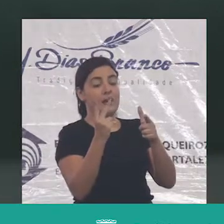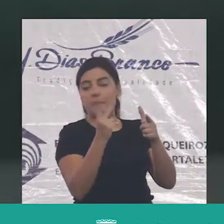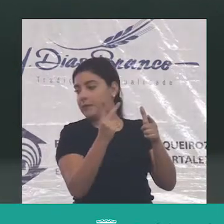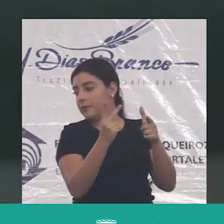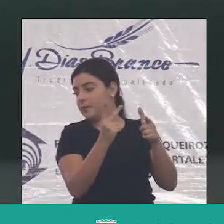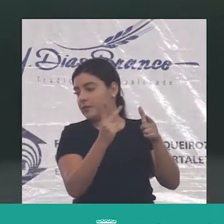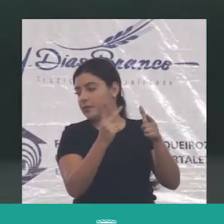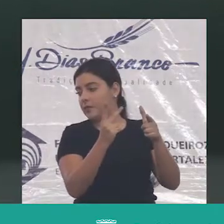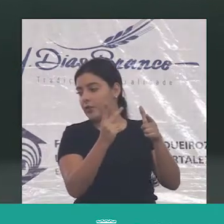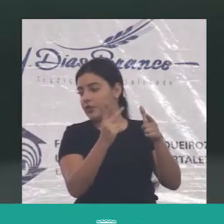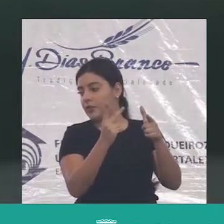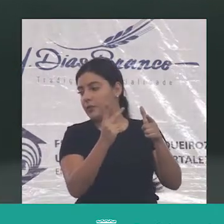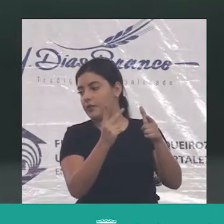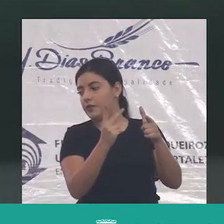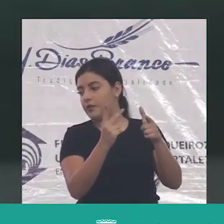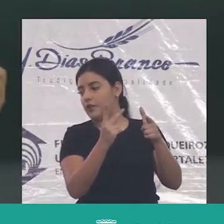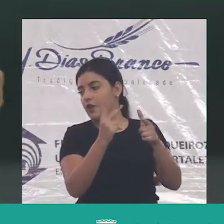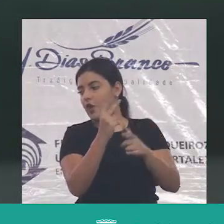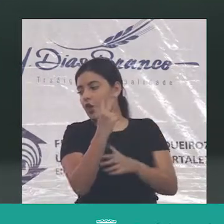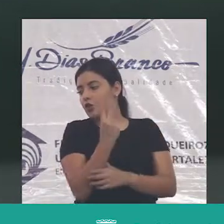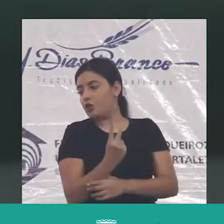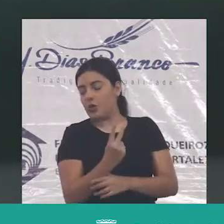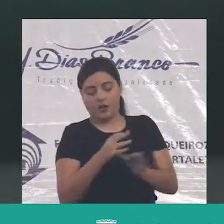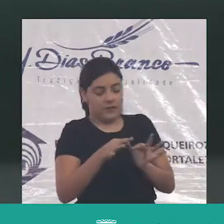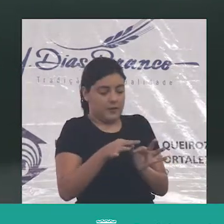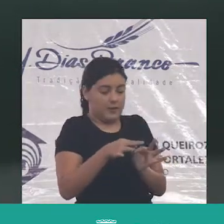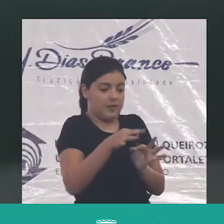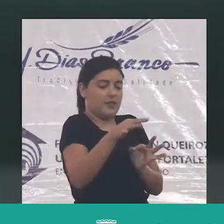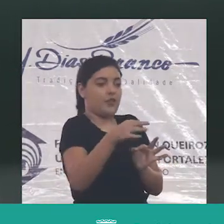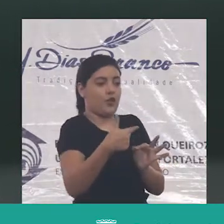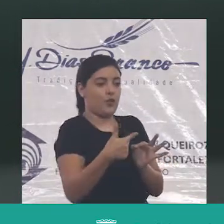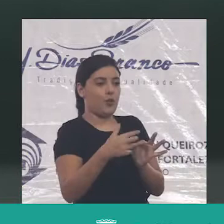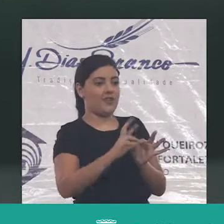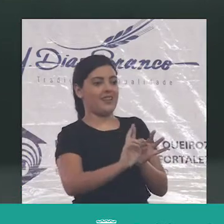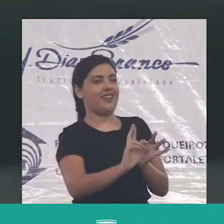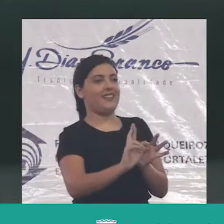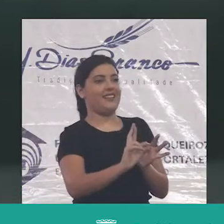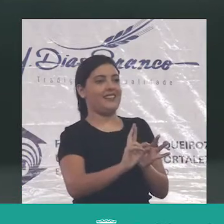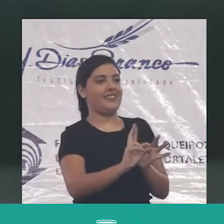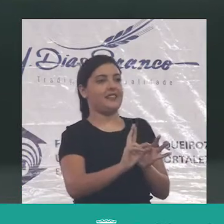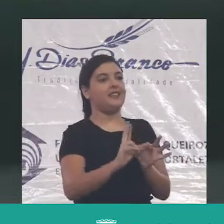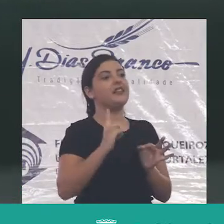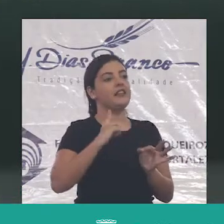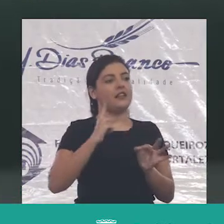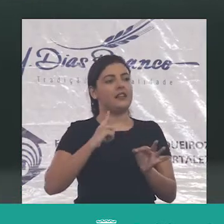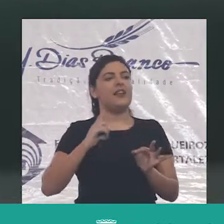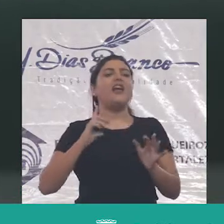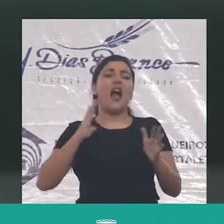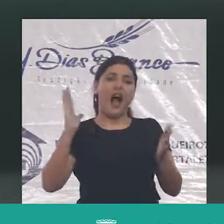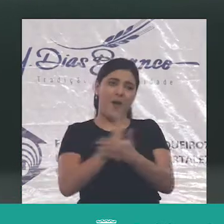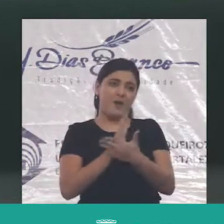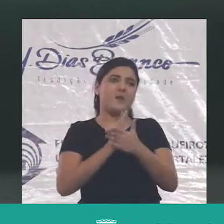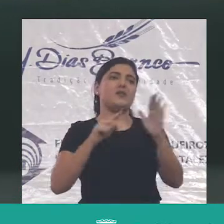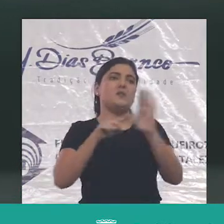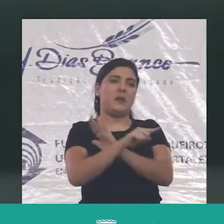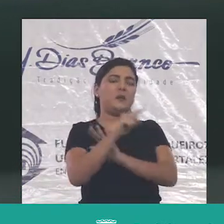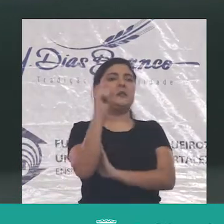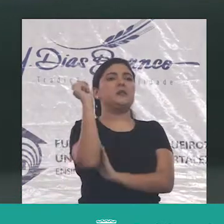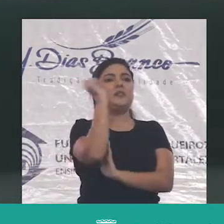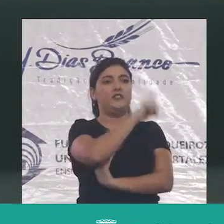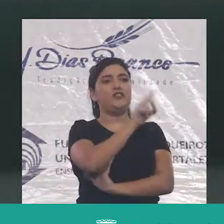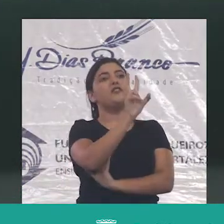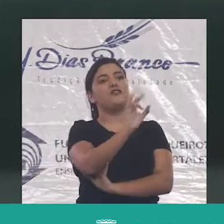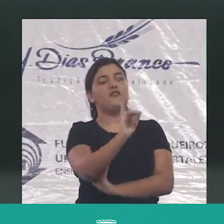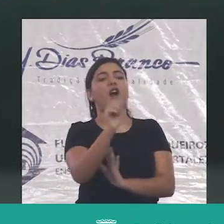diâmetro. A altura for 2R. Guarda essa informação que em questões um pouco mais difíceis, isso aí vai ser utilizado por